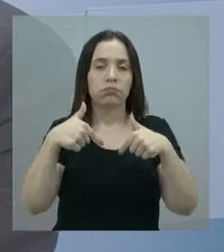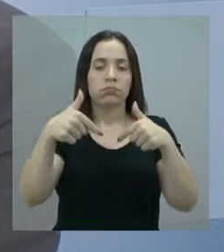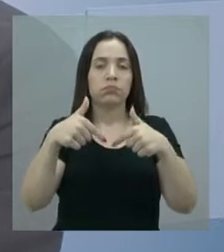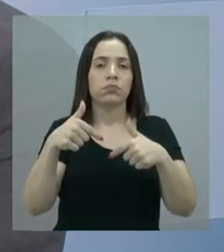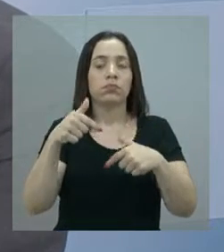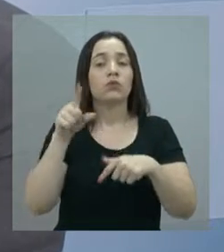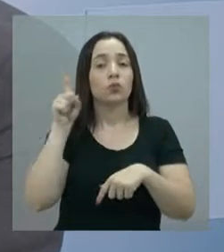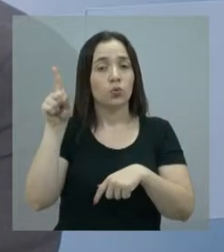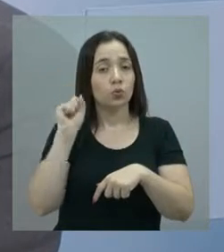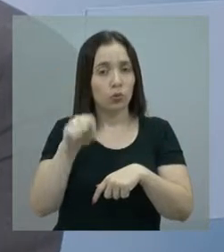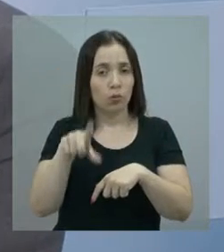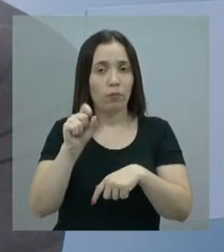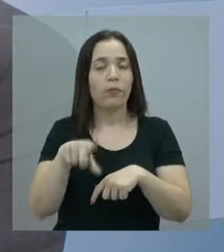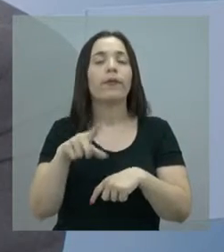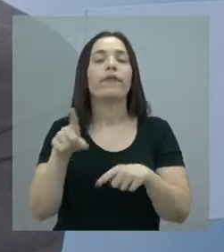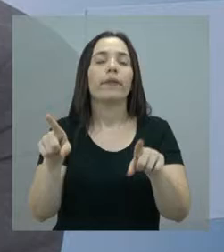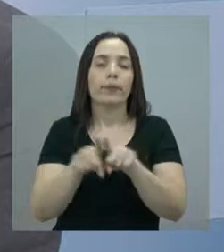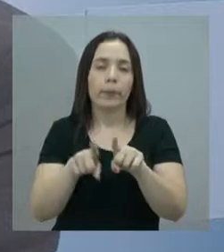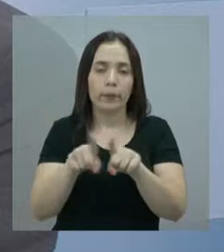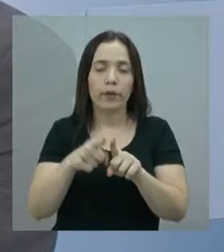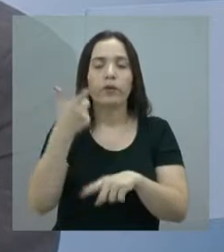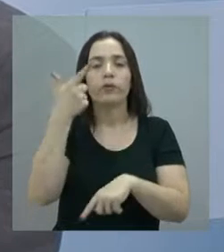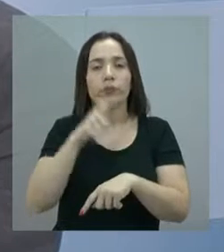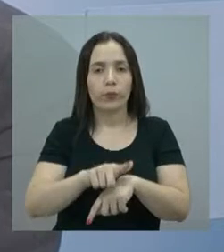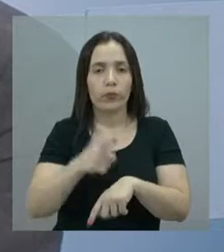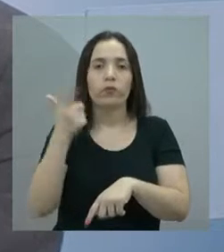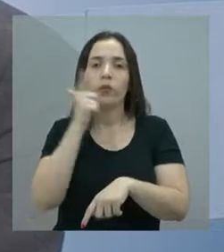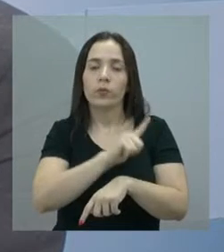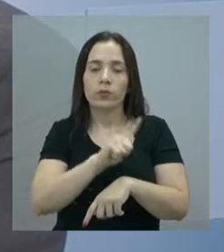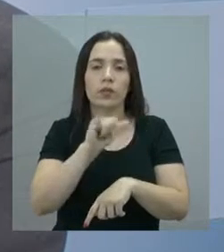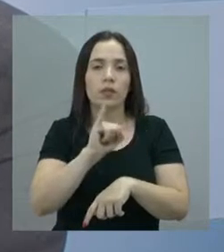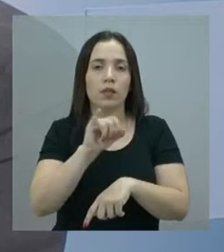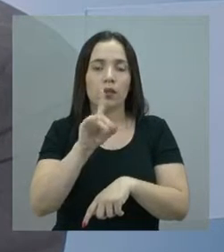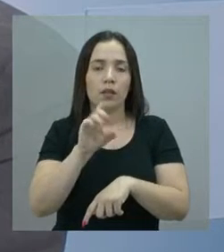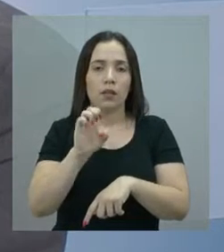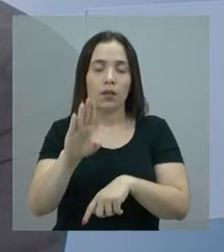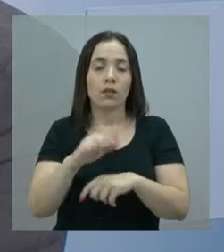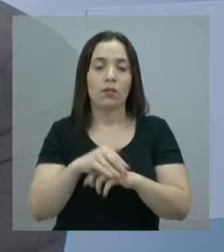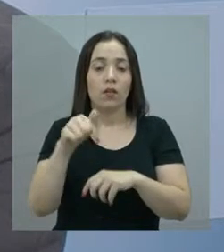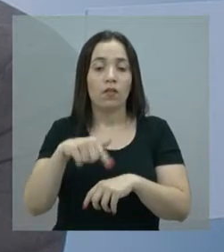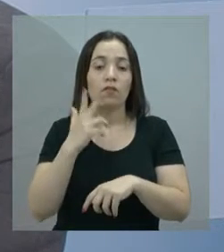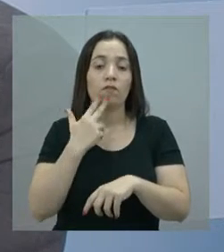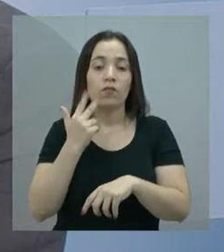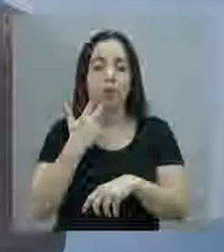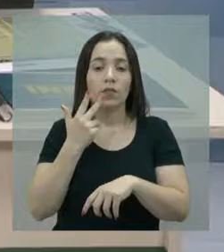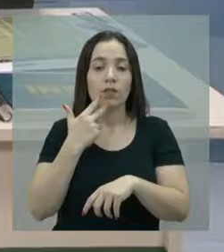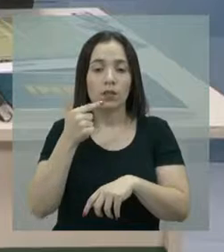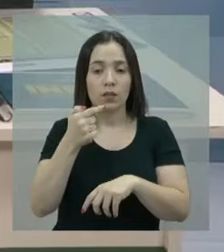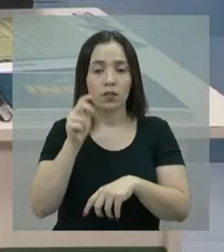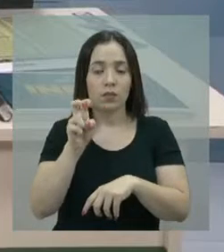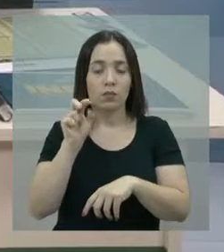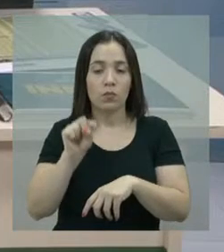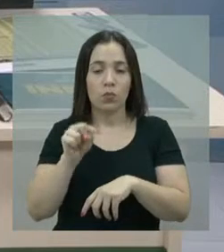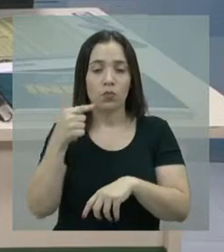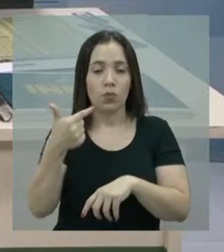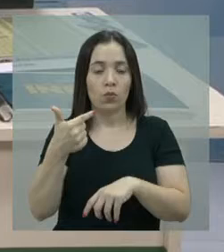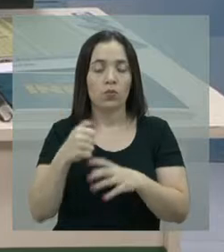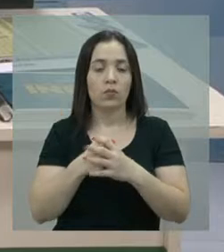inclusive Sobral, mais uma vez, repete o desempenho do IDEB. Fortaleza com 70,2 a nota geral. Foi o